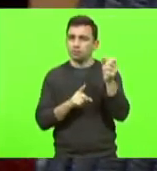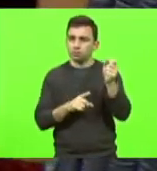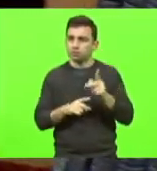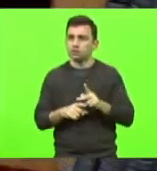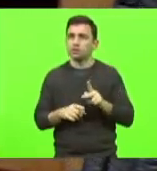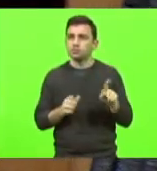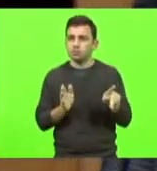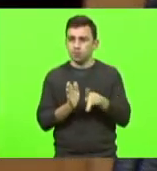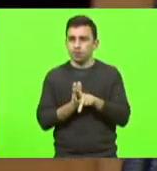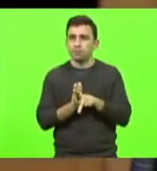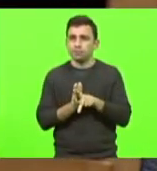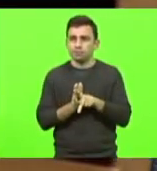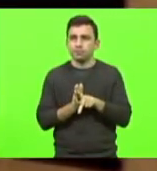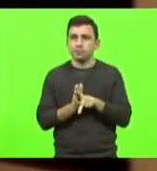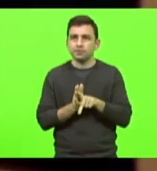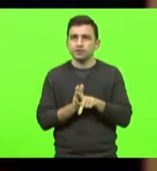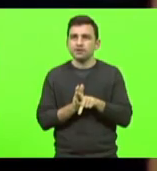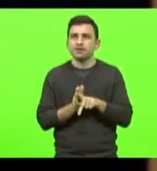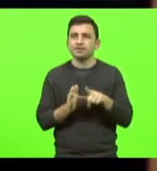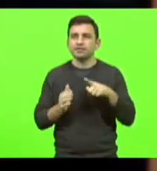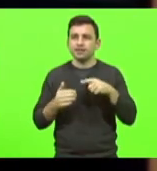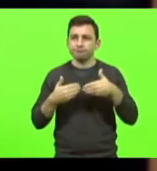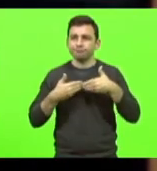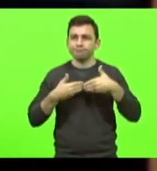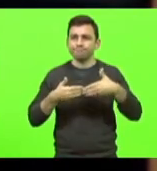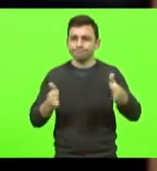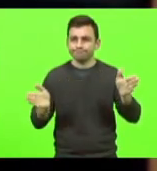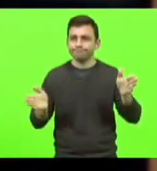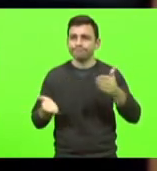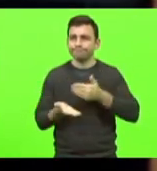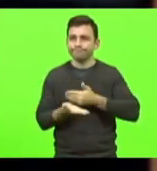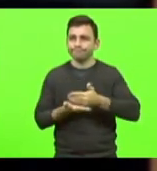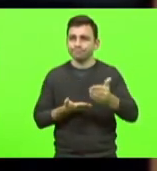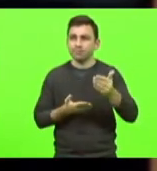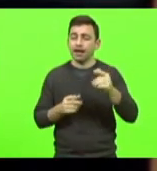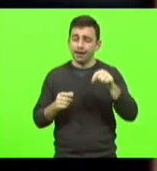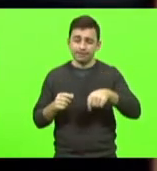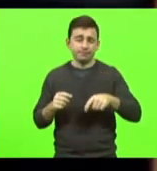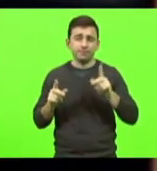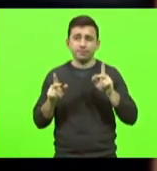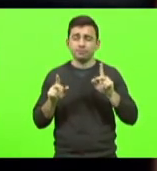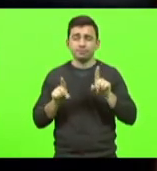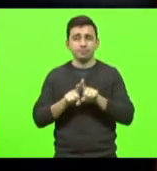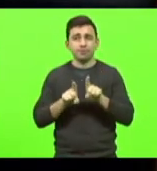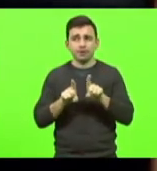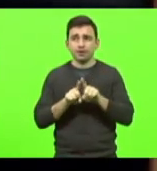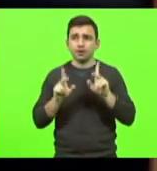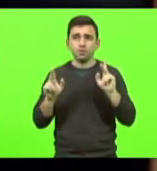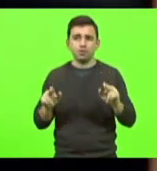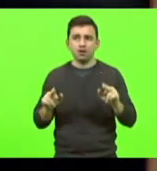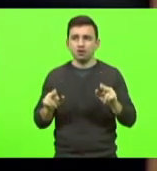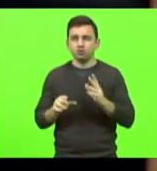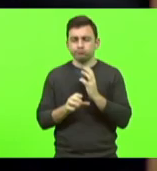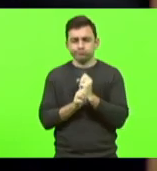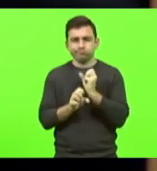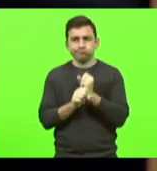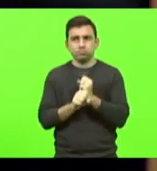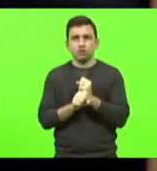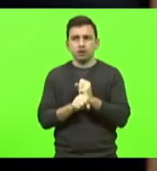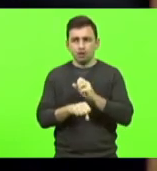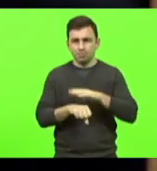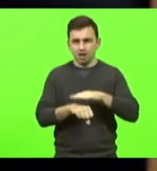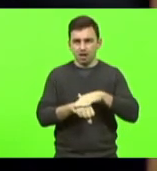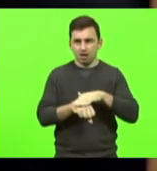é quando abre as chamadas Porteiras aqui talvez seja o mesmo caso essa conta não é da Polícia Civil